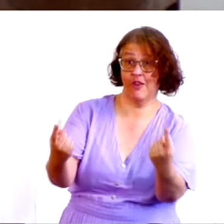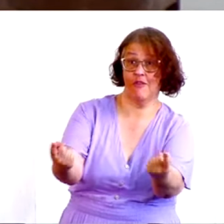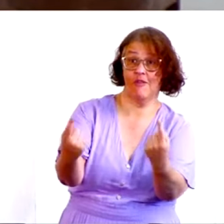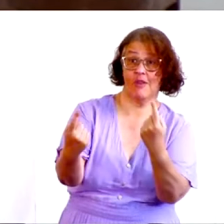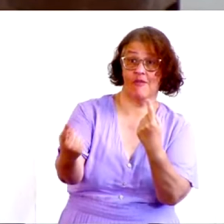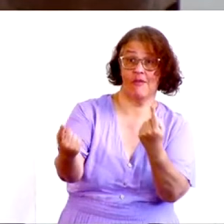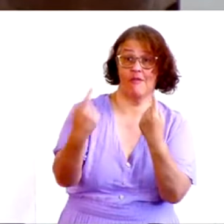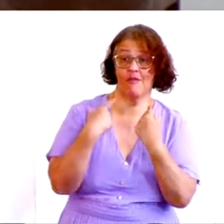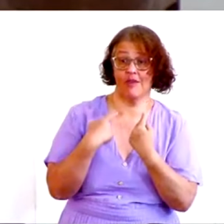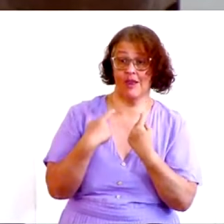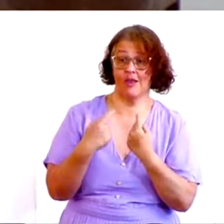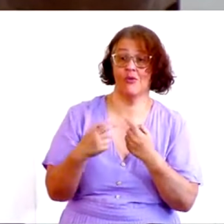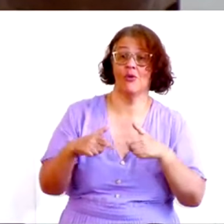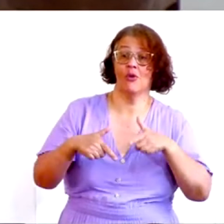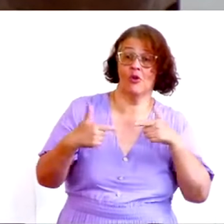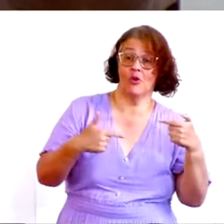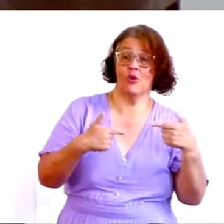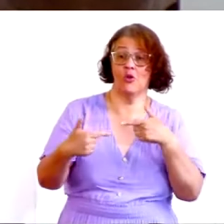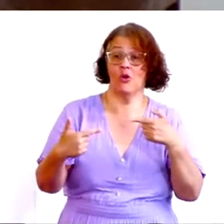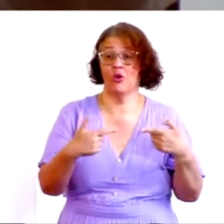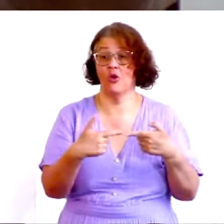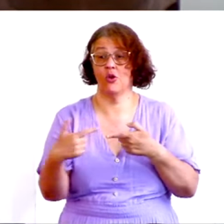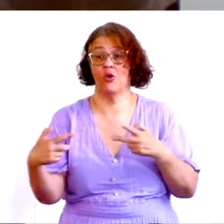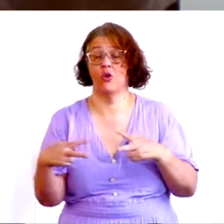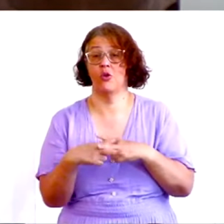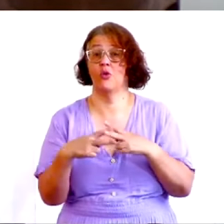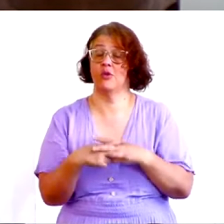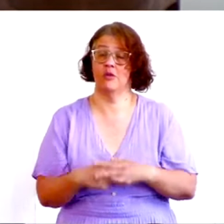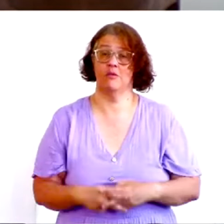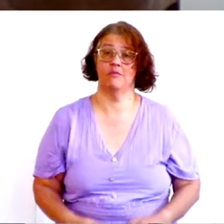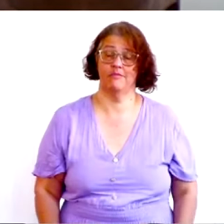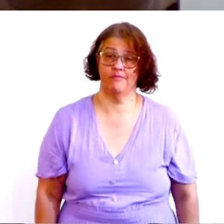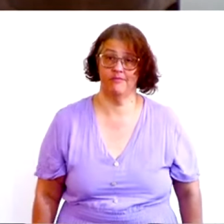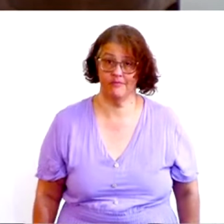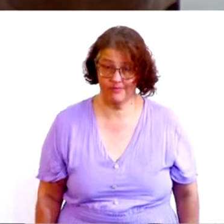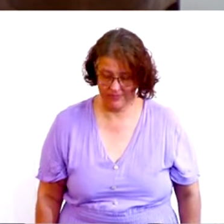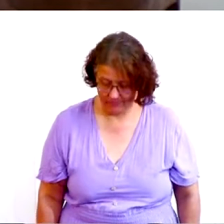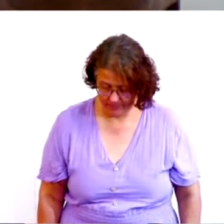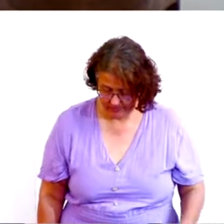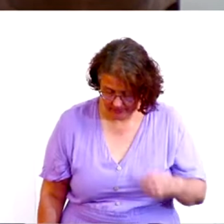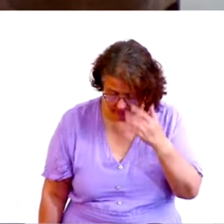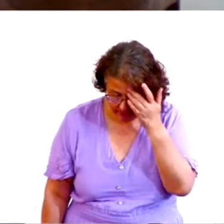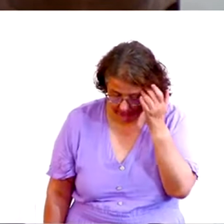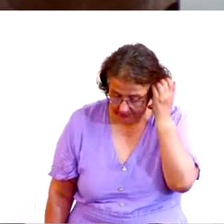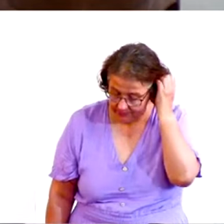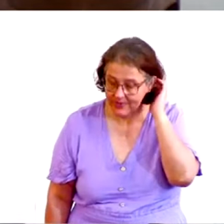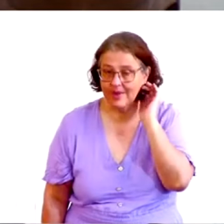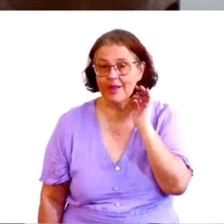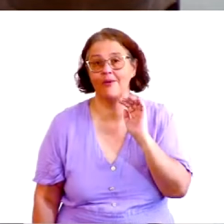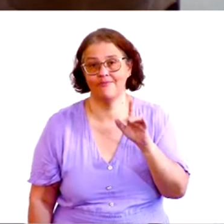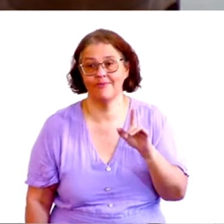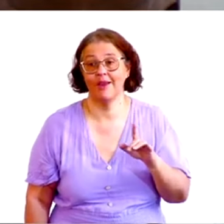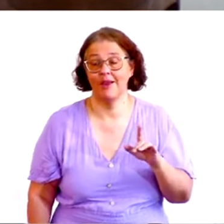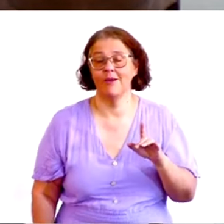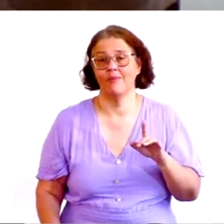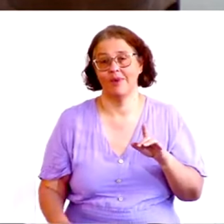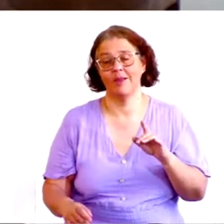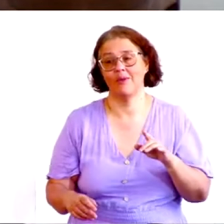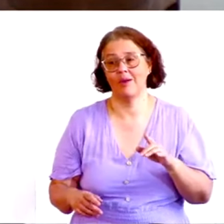eu sinto isso irmãos porque essa ainda é uma das marcas dos cristãos o Deus deles é forte